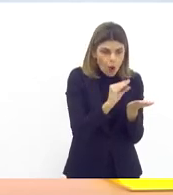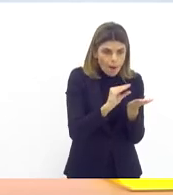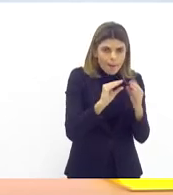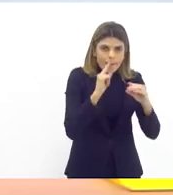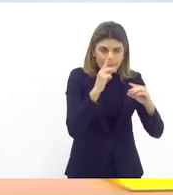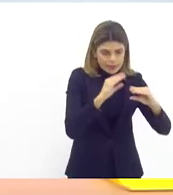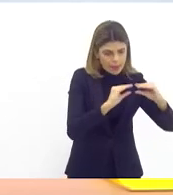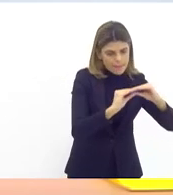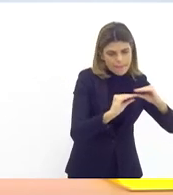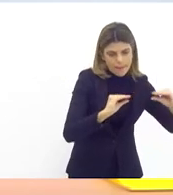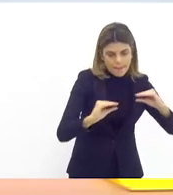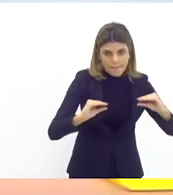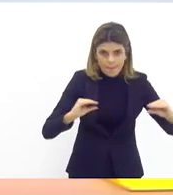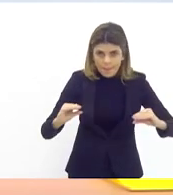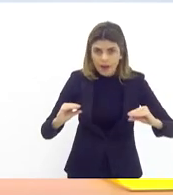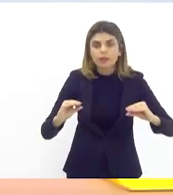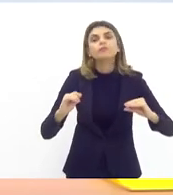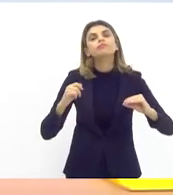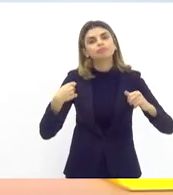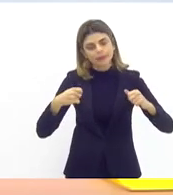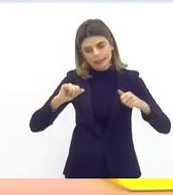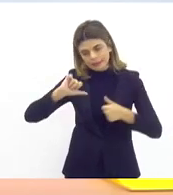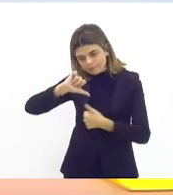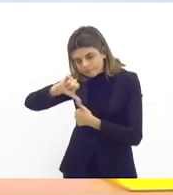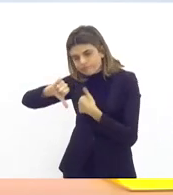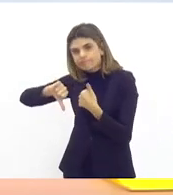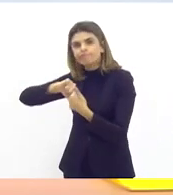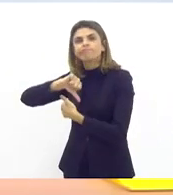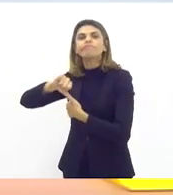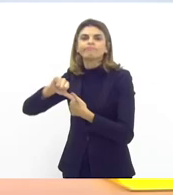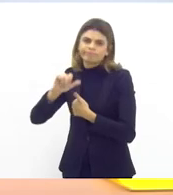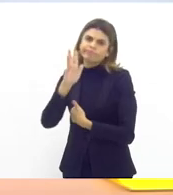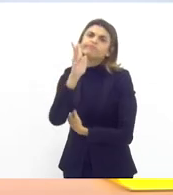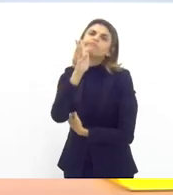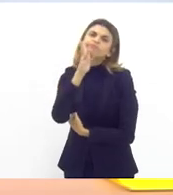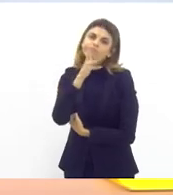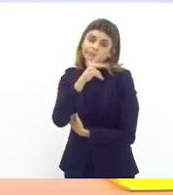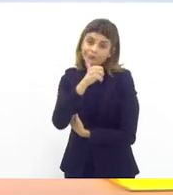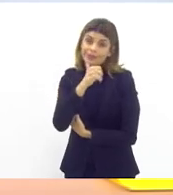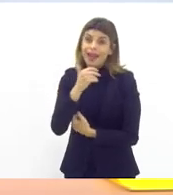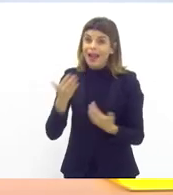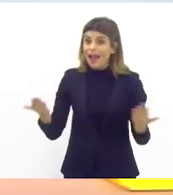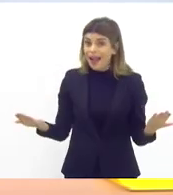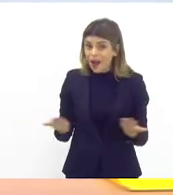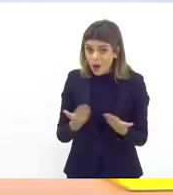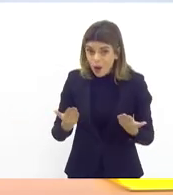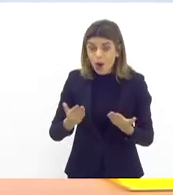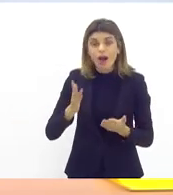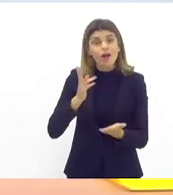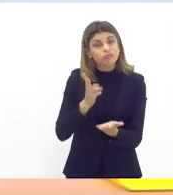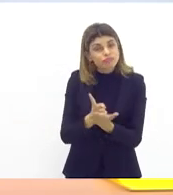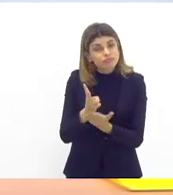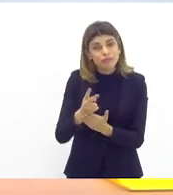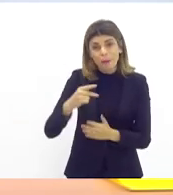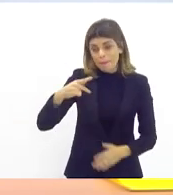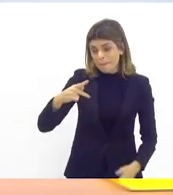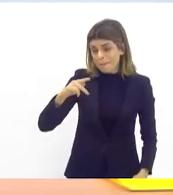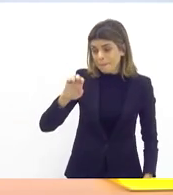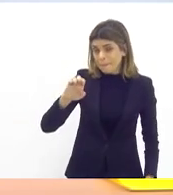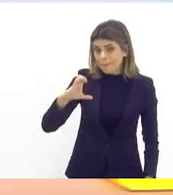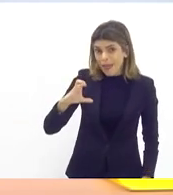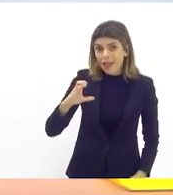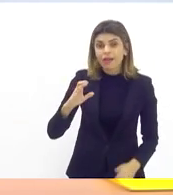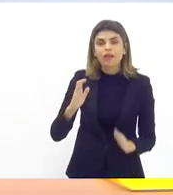tempo, propõe-se uma transição bastante longa, que na PEC está em 50 anos, em que